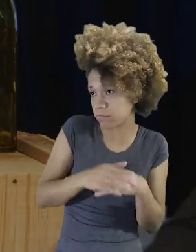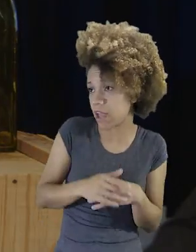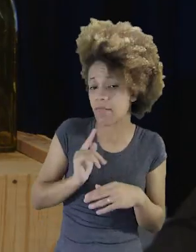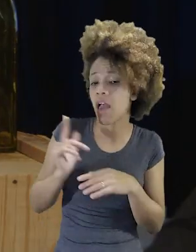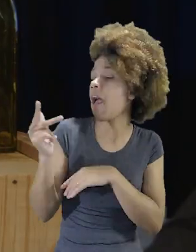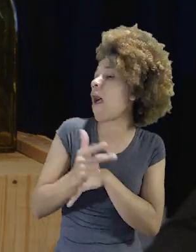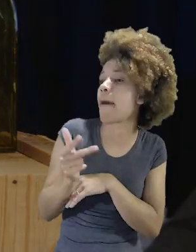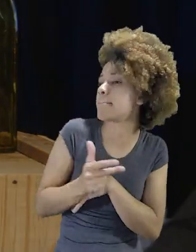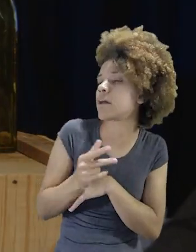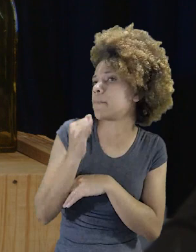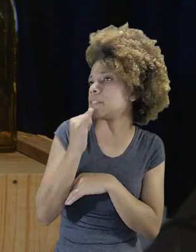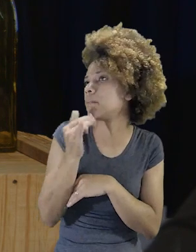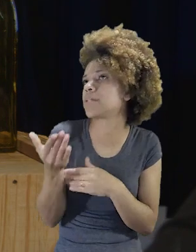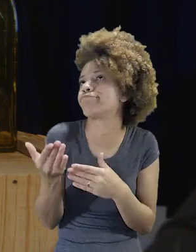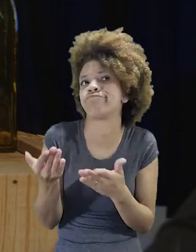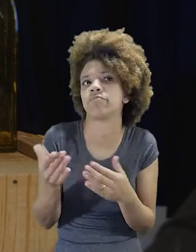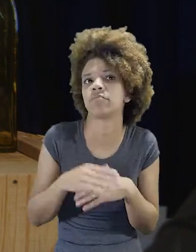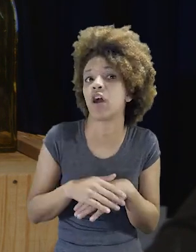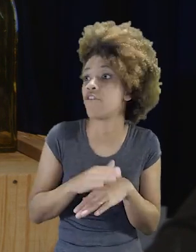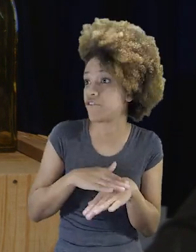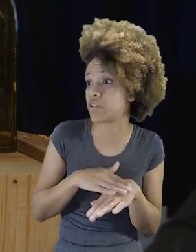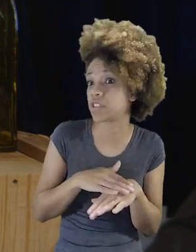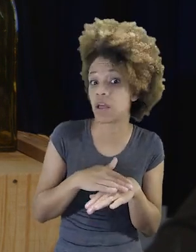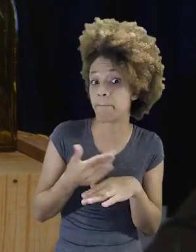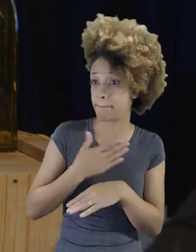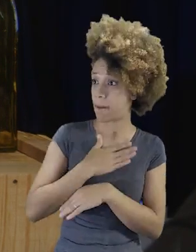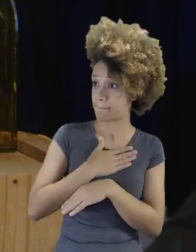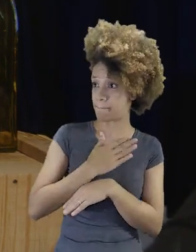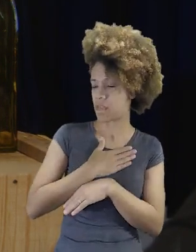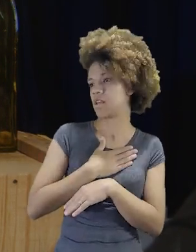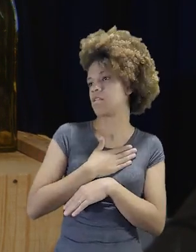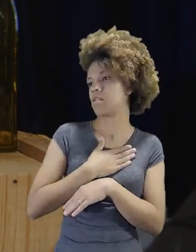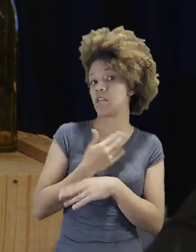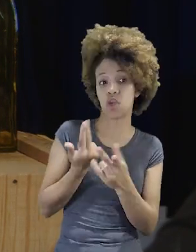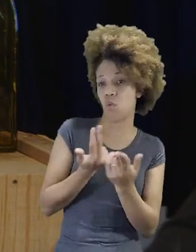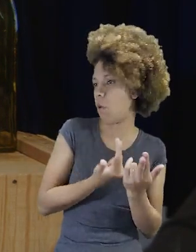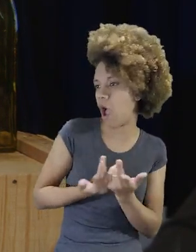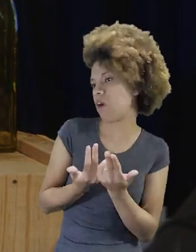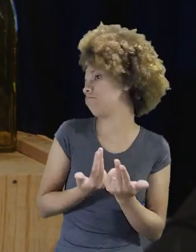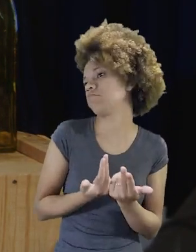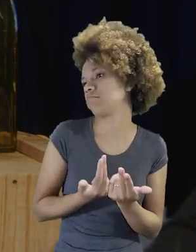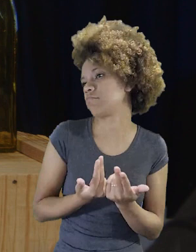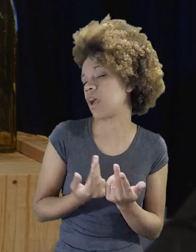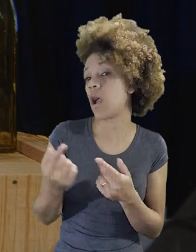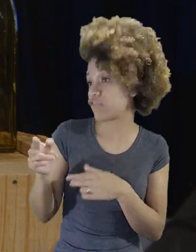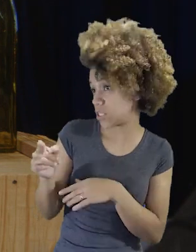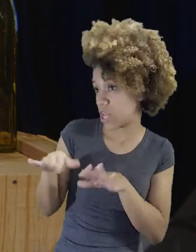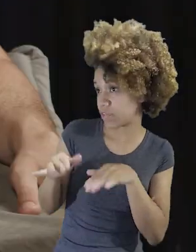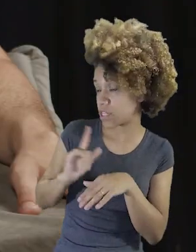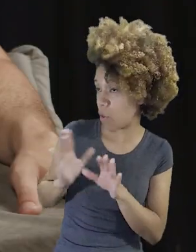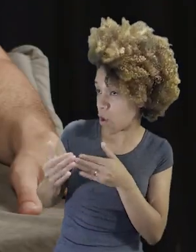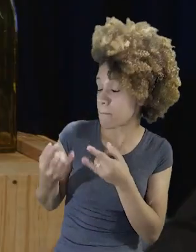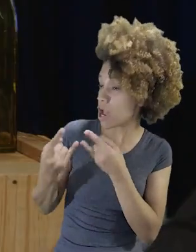exemplo não é necessariamente pra mim da mesma do mesmo jeito que tipo você tinha uma banda de rock que você falava Pô Essa não é muito para mim tá